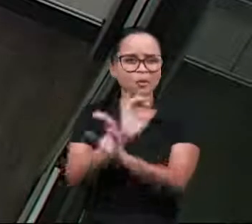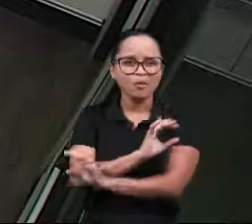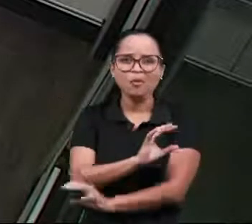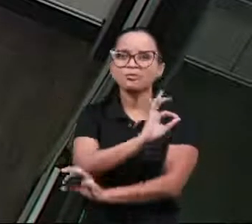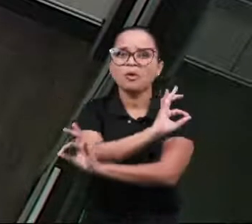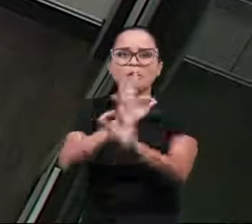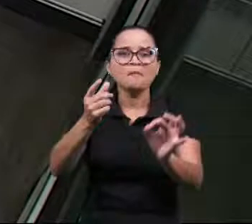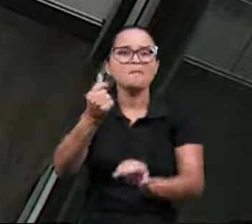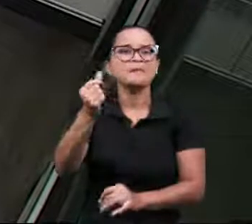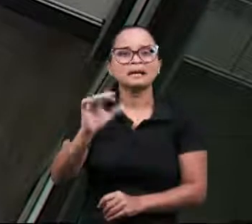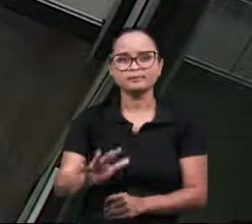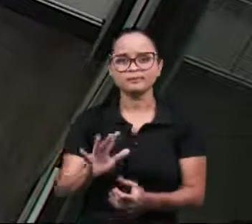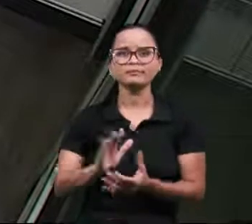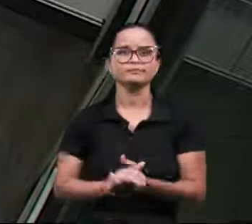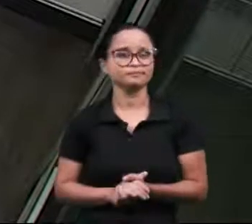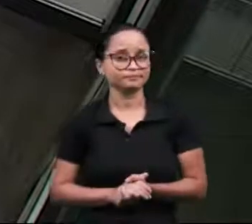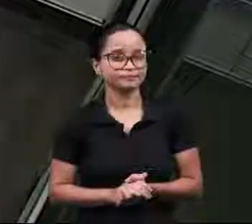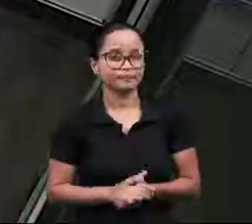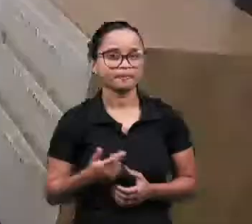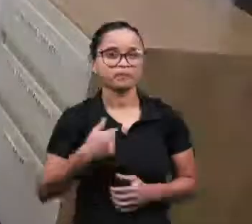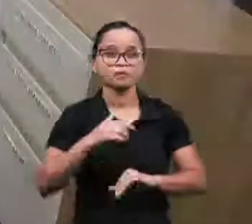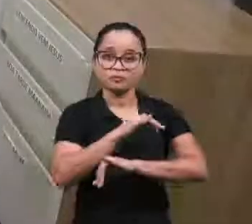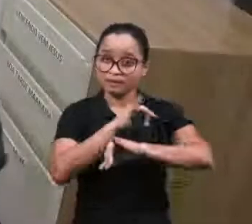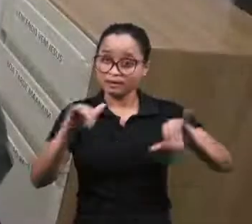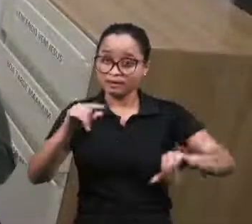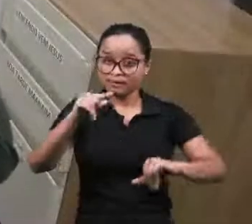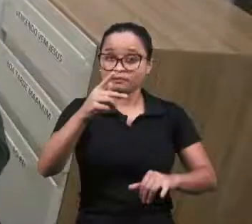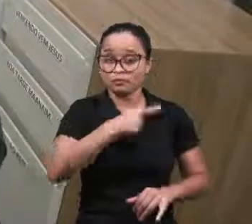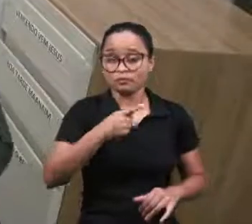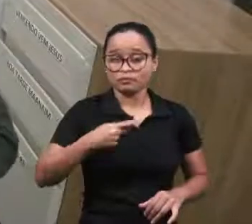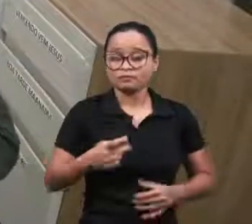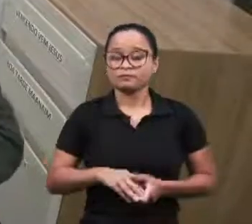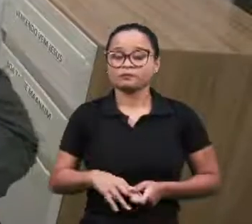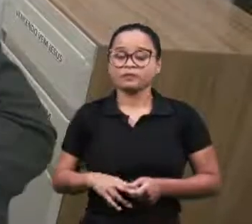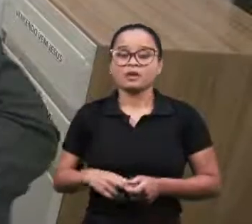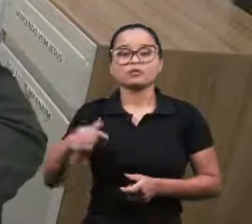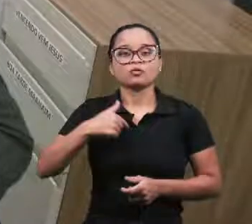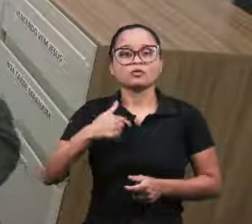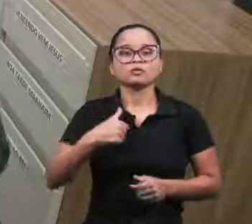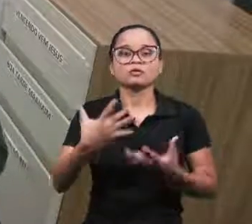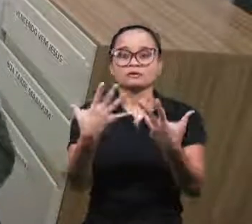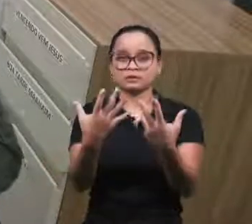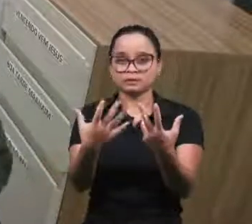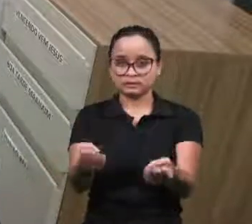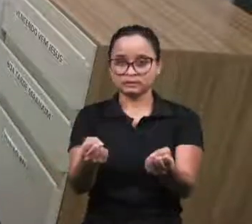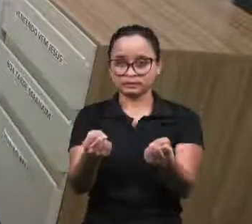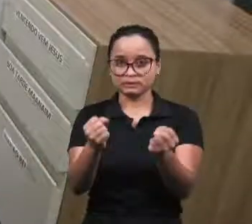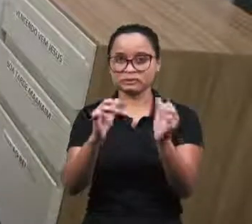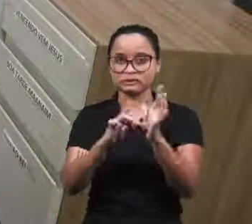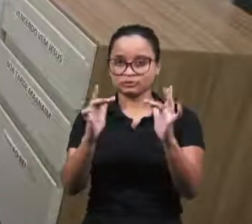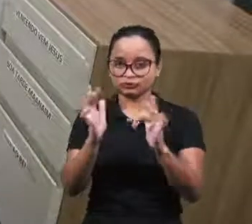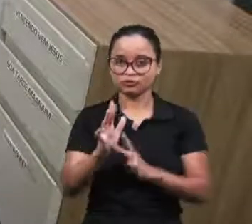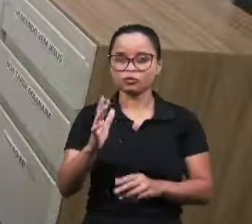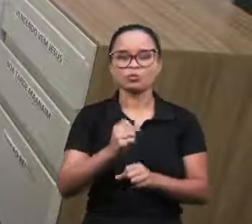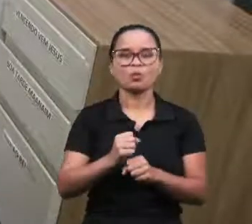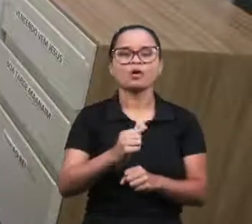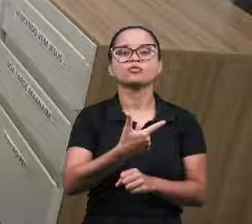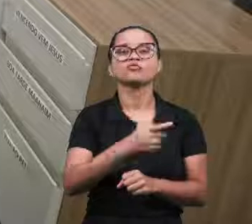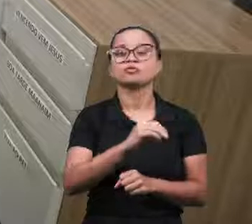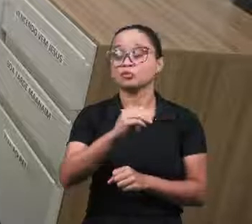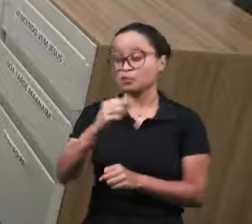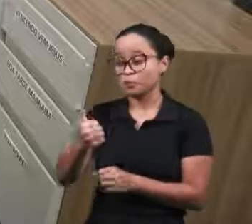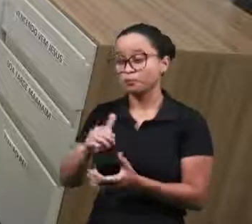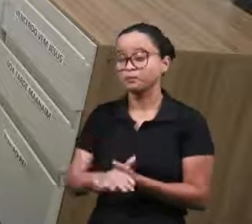posso falar para o senhor, pastor, porque quando eu vim para a igreja, como converti em 2001, eu participei